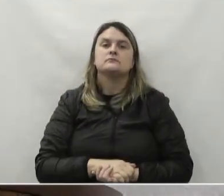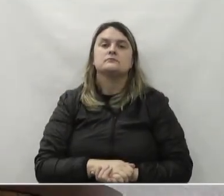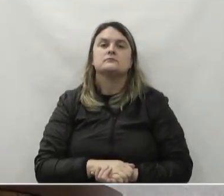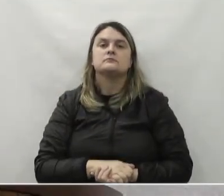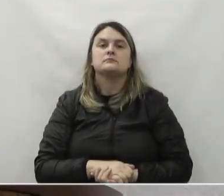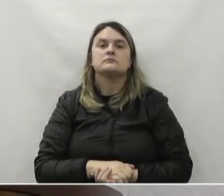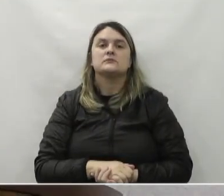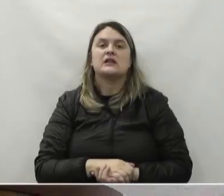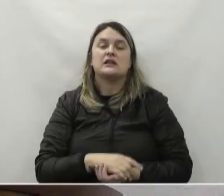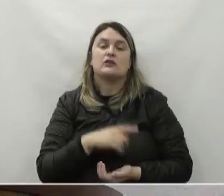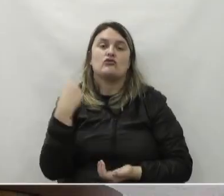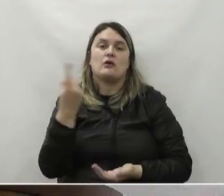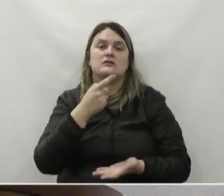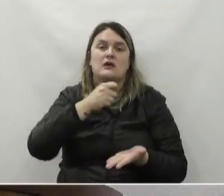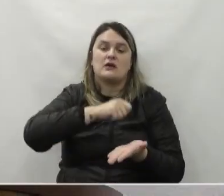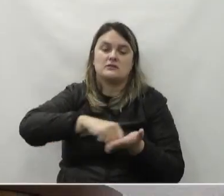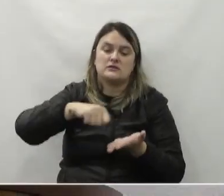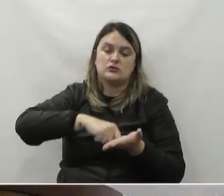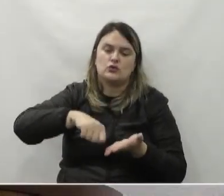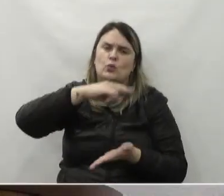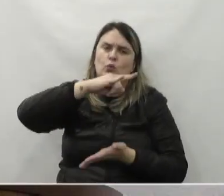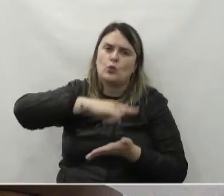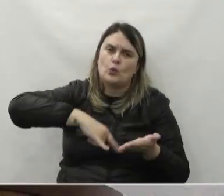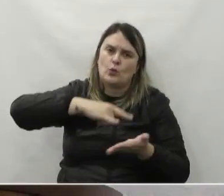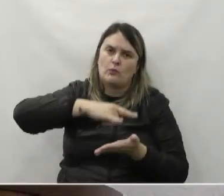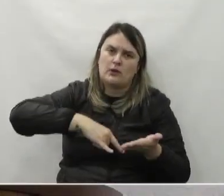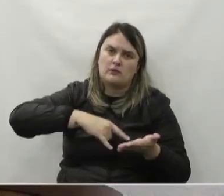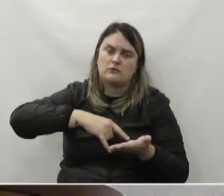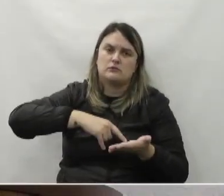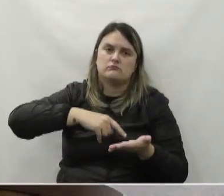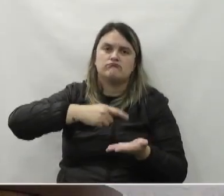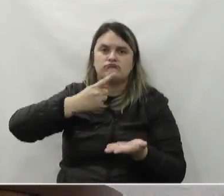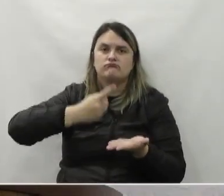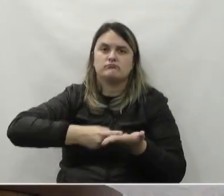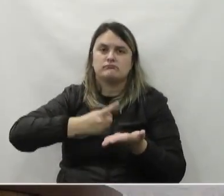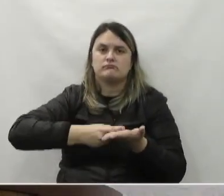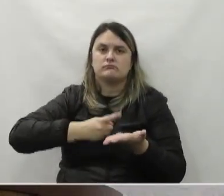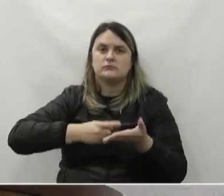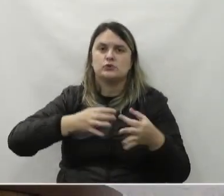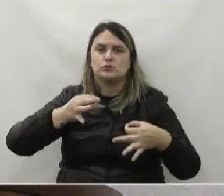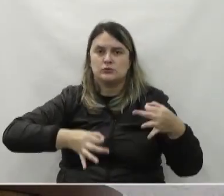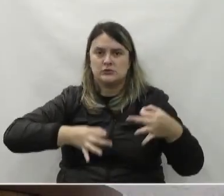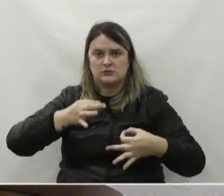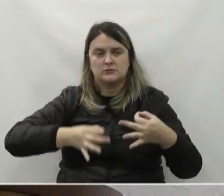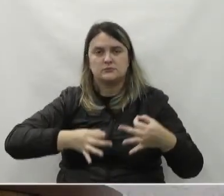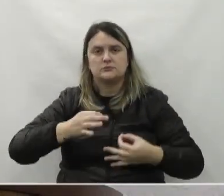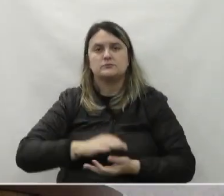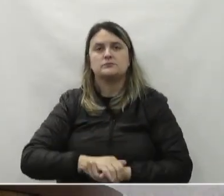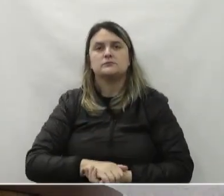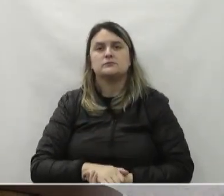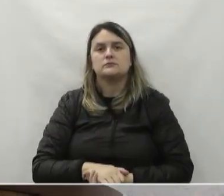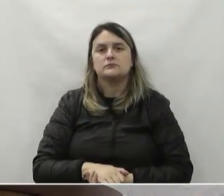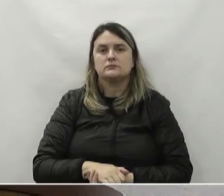empresa, e assinamos todos um acordo, né, desse